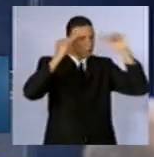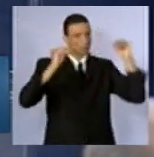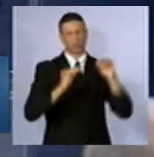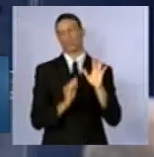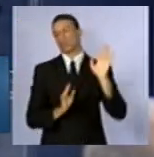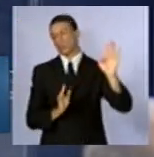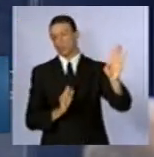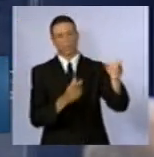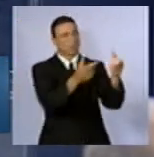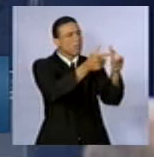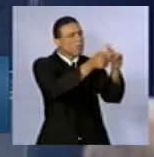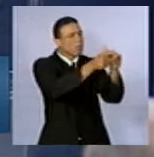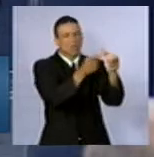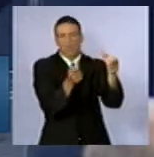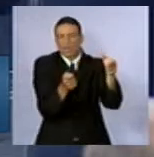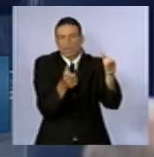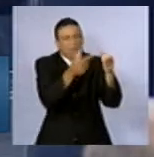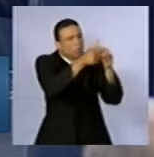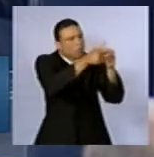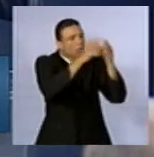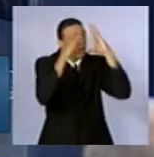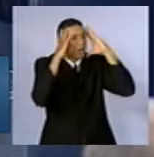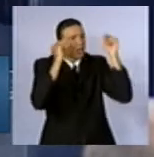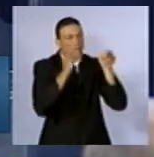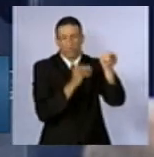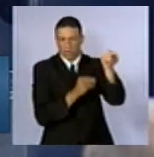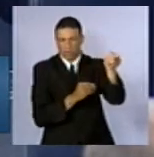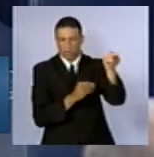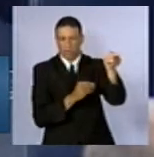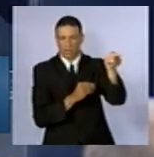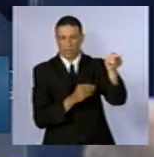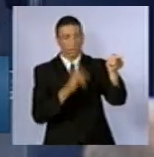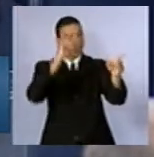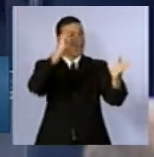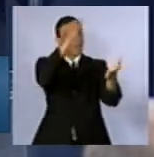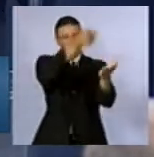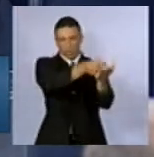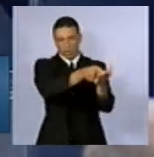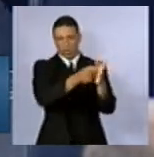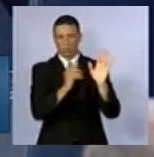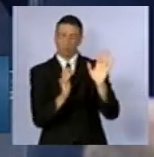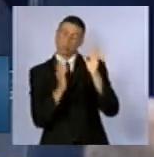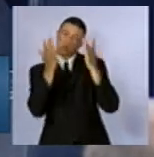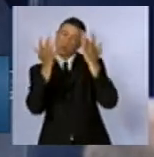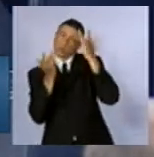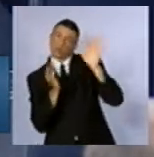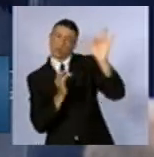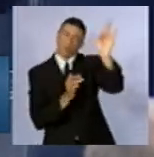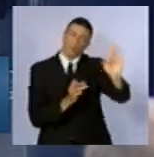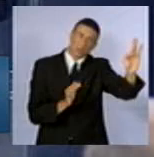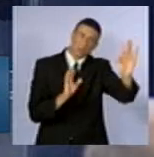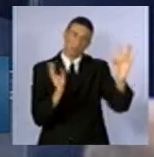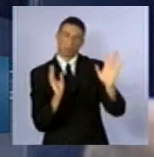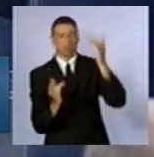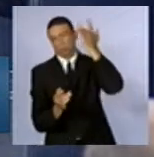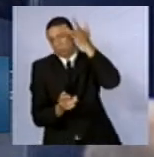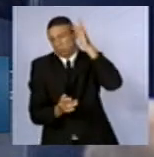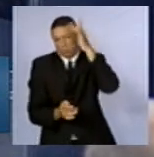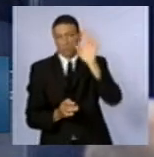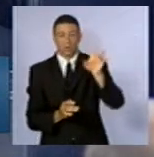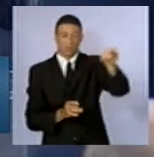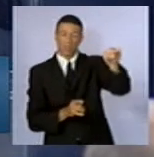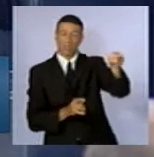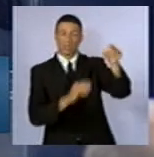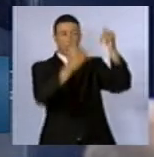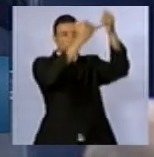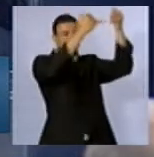país minúsculo né foi dado lá uma uma decisão não sei se Federal que todas as linhas não